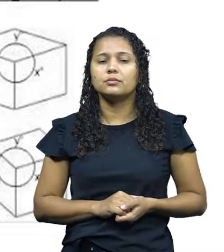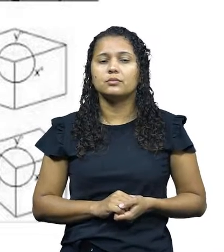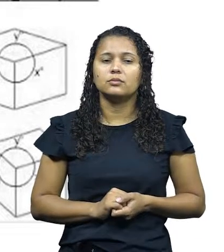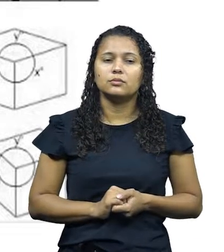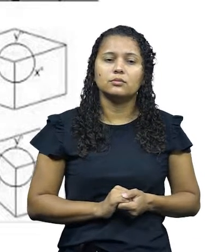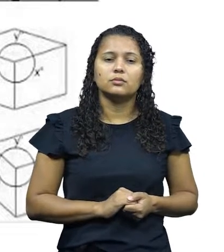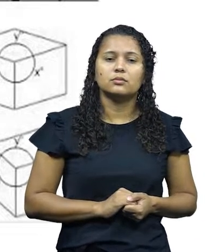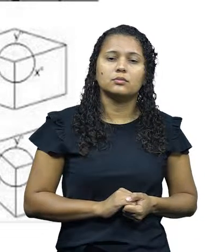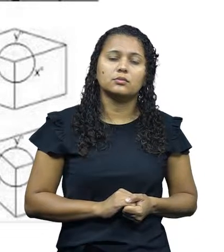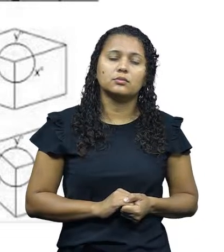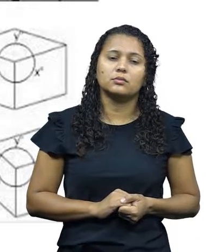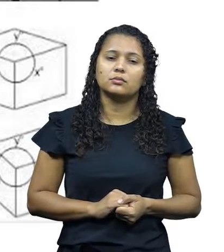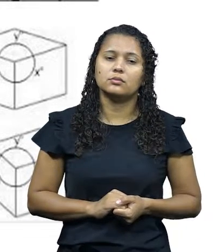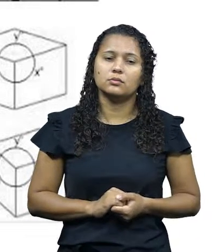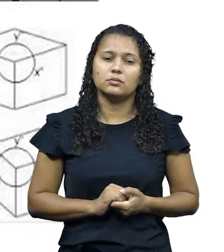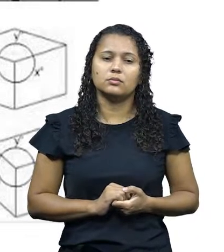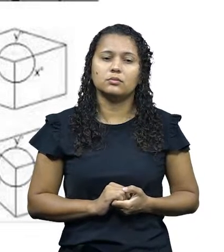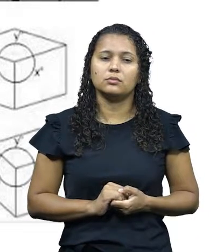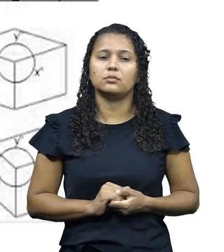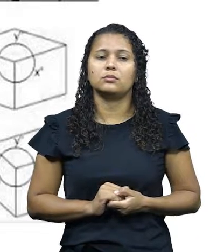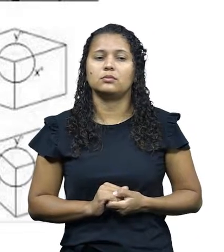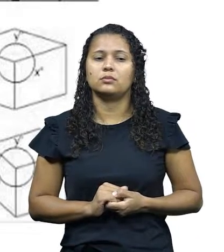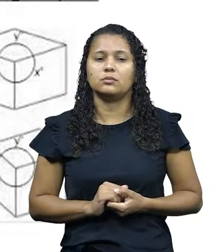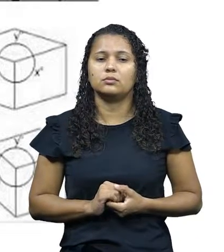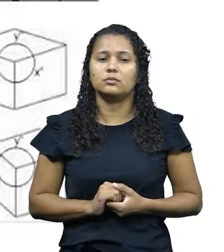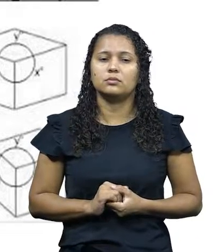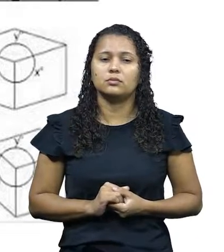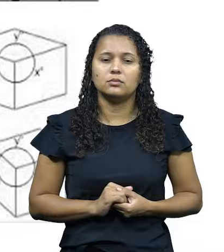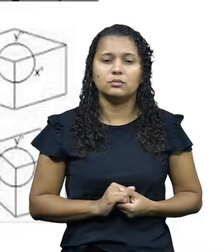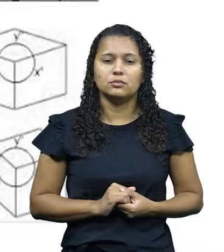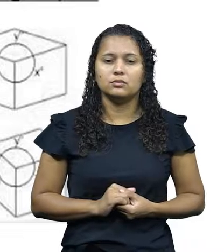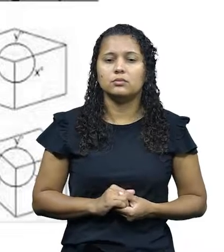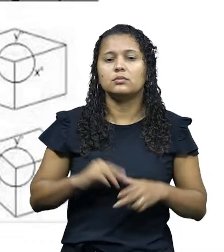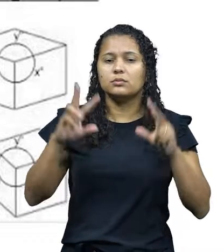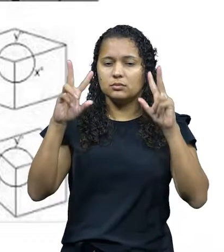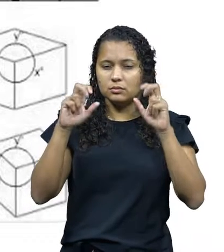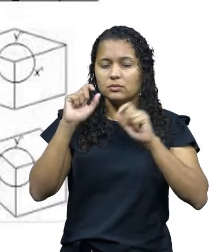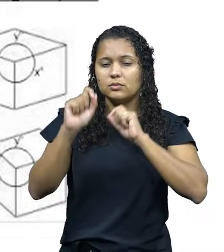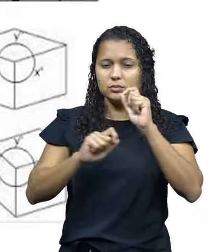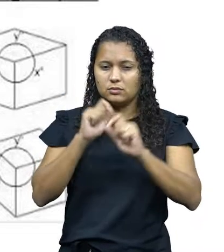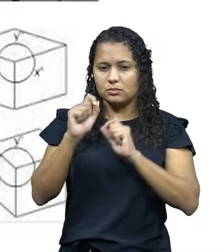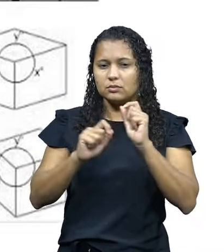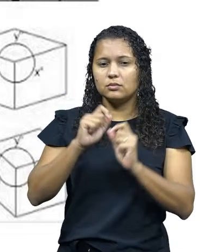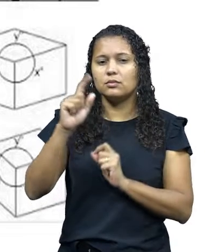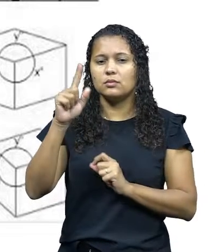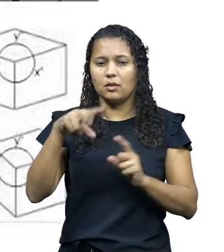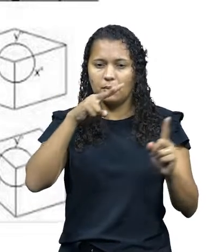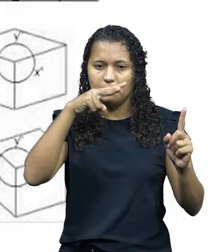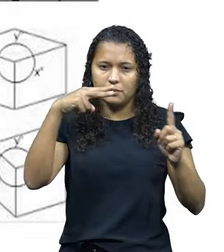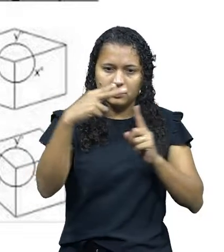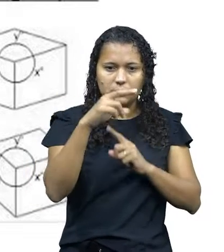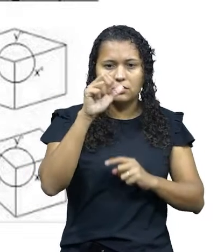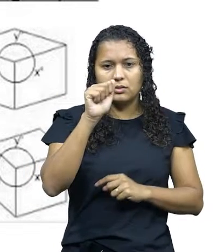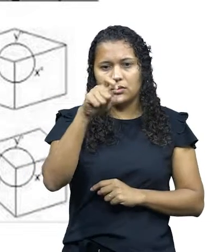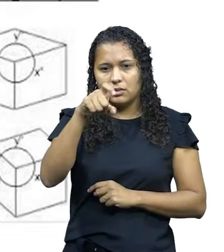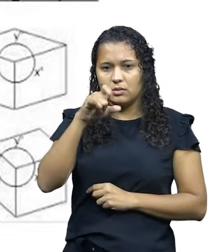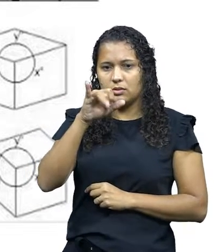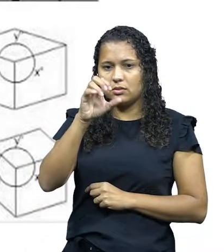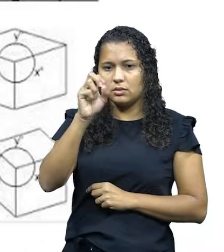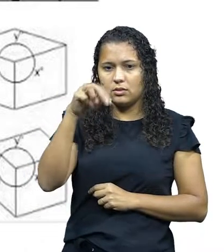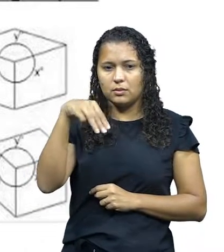Certo? E aqui a gente vai falar um pouquinho de todas as três perspectivas axiométricas, que